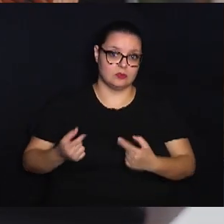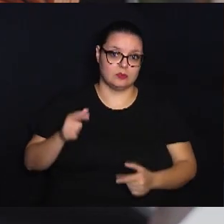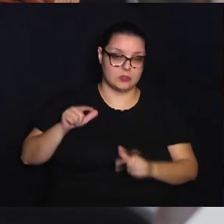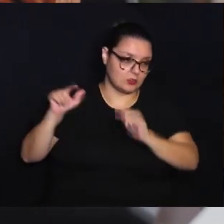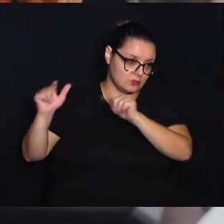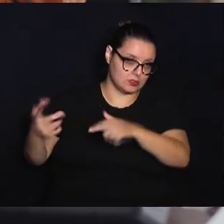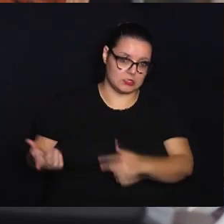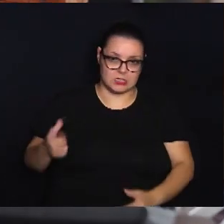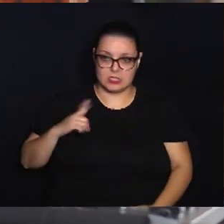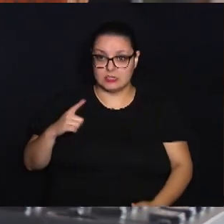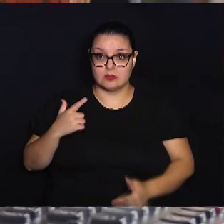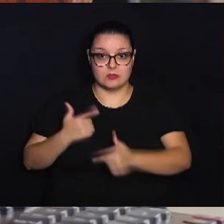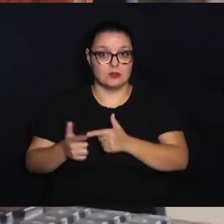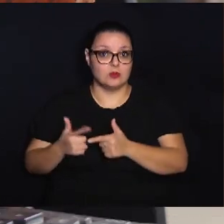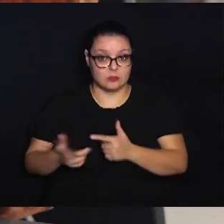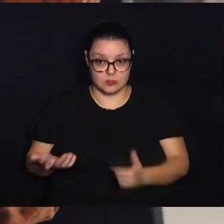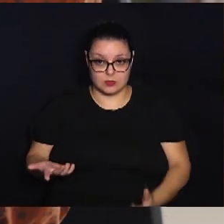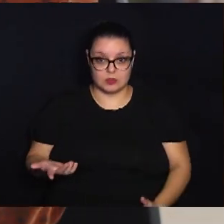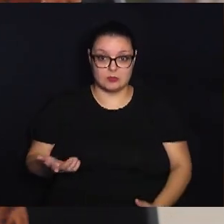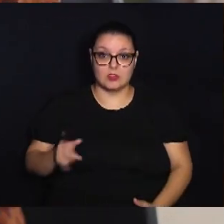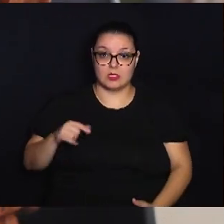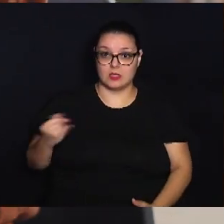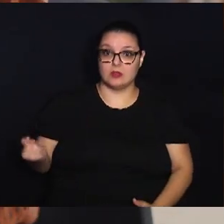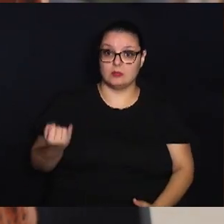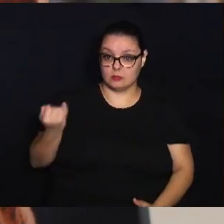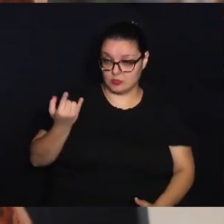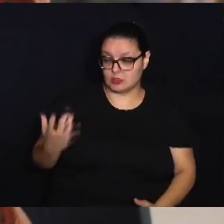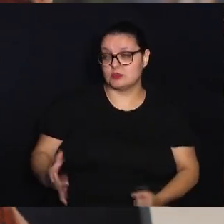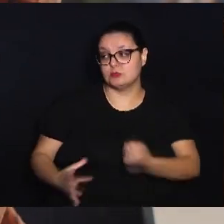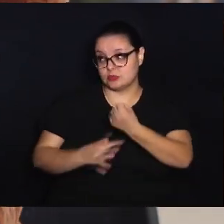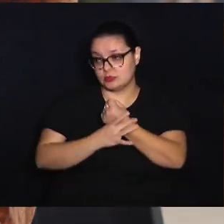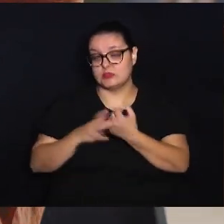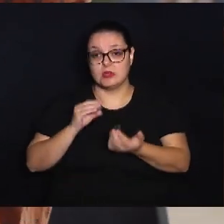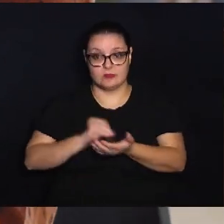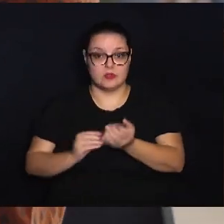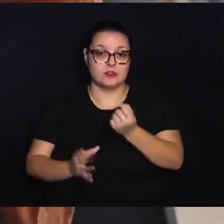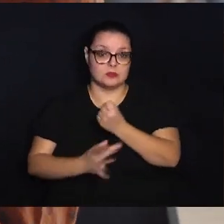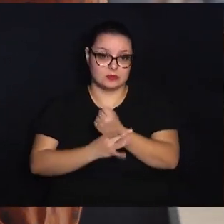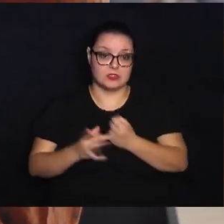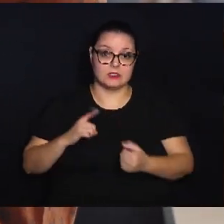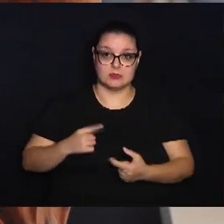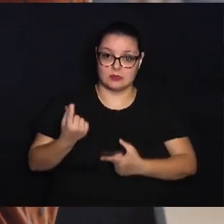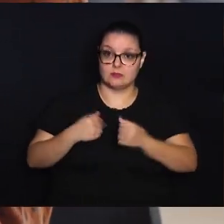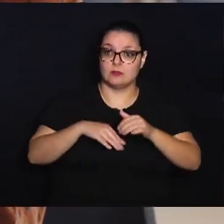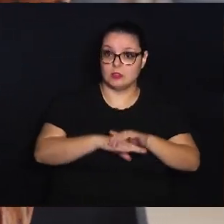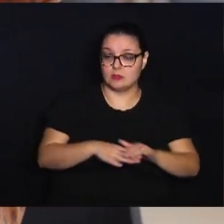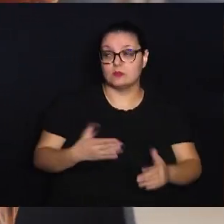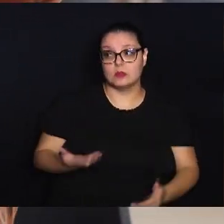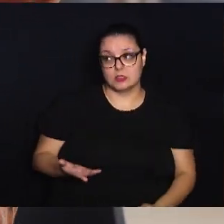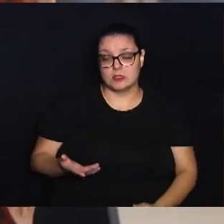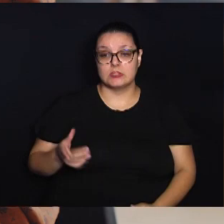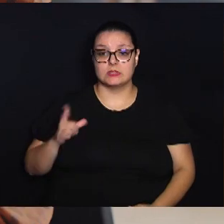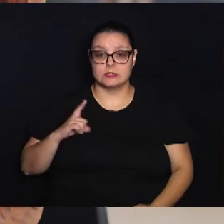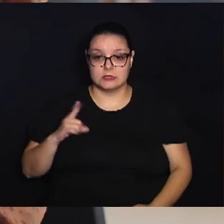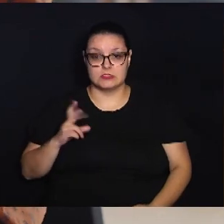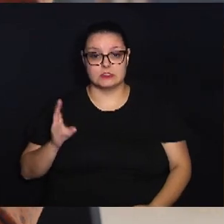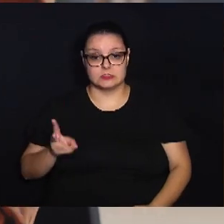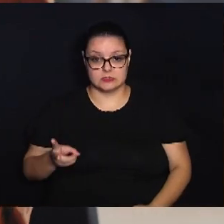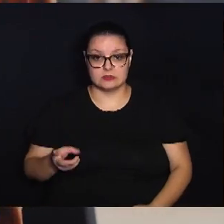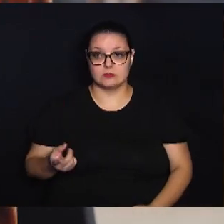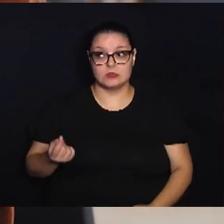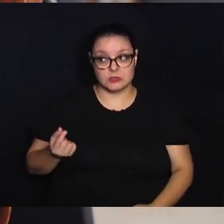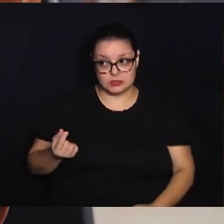algum lugar, né? Teve uma contingência, teve um problema, então é importante você ter o seguro. Na falta do seguro, sempre ter uma reserva, né? Sempre ter uma